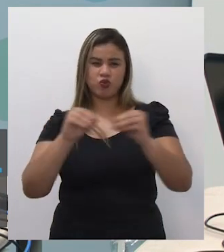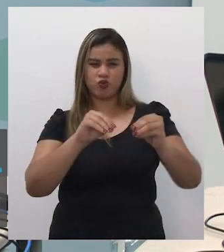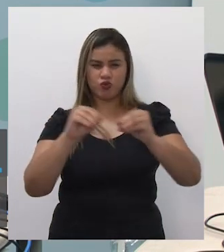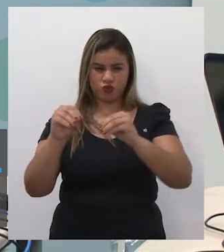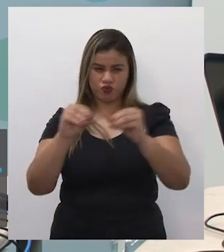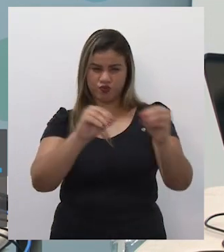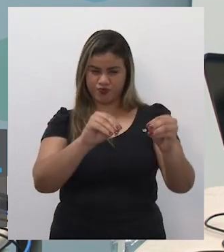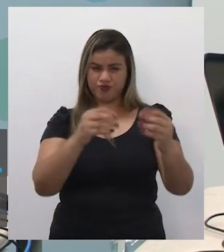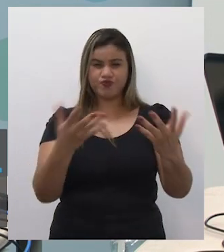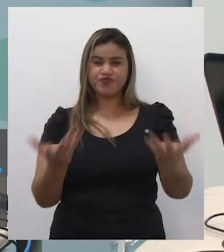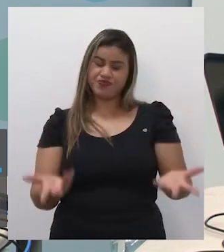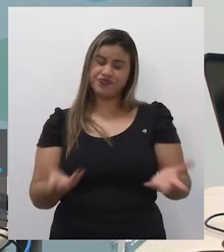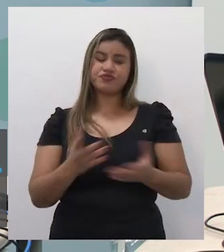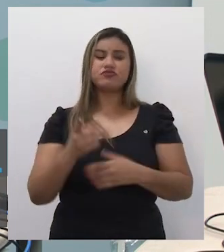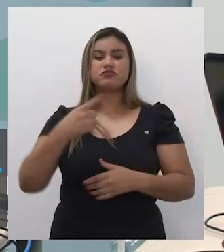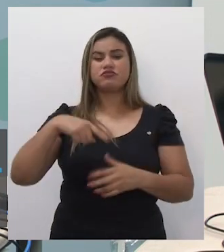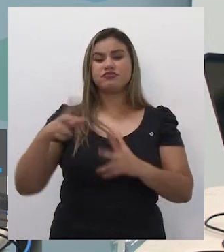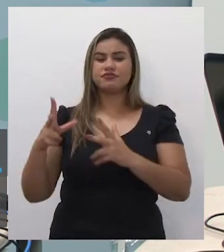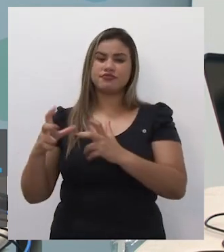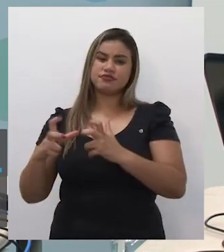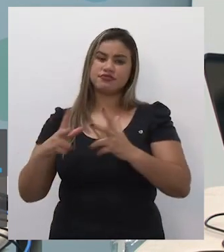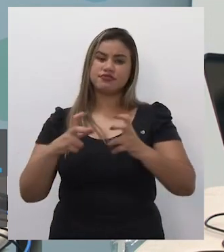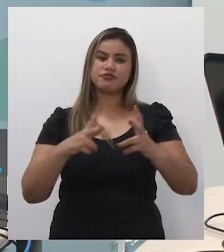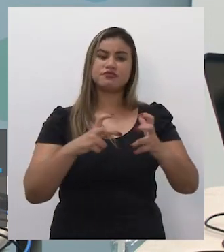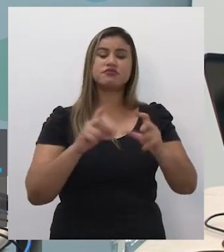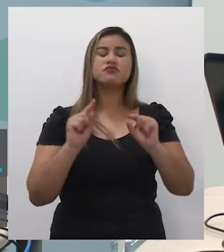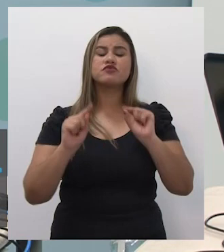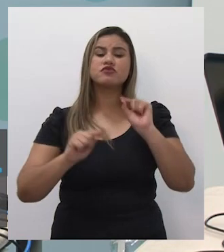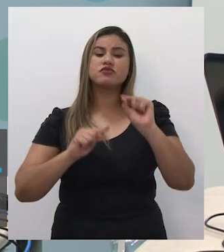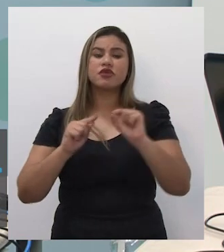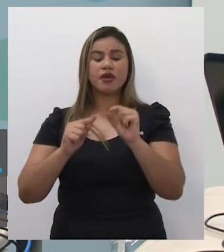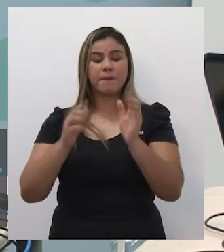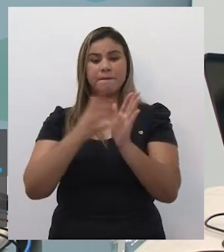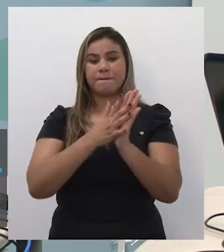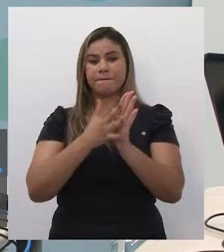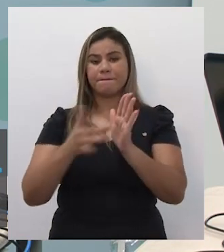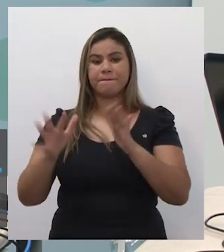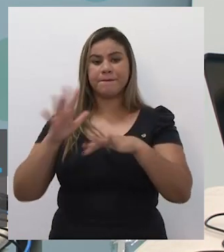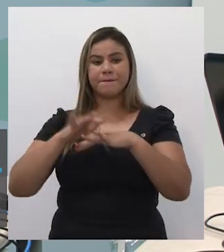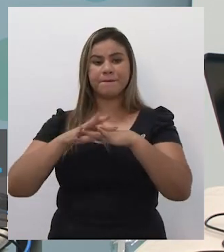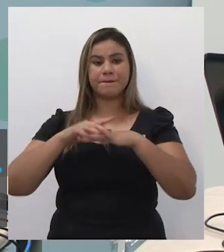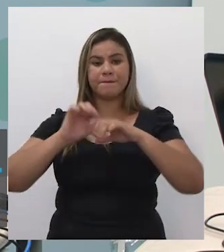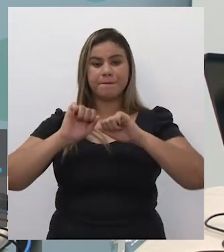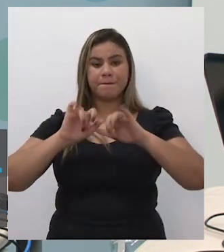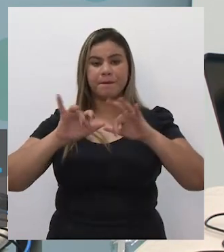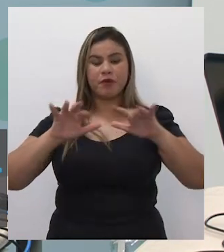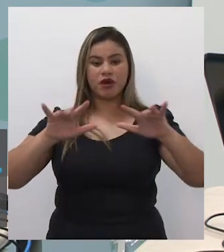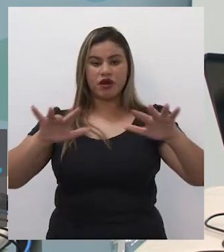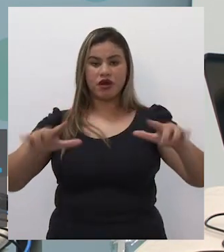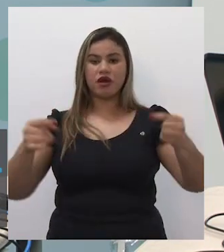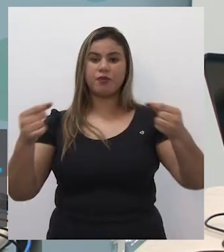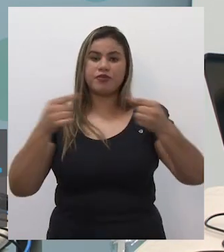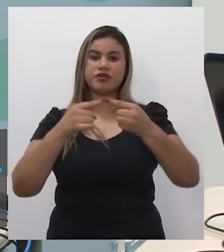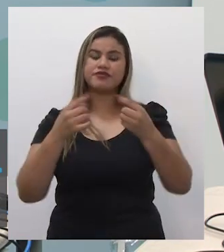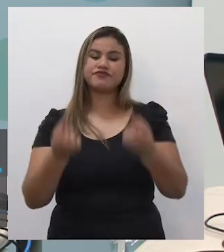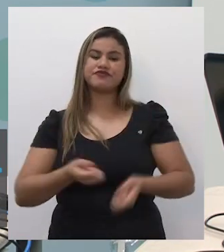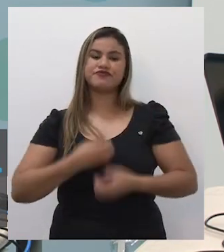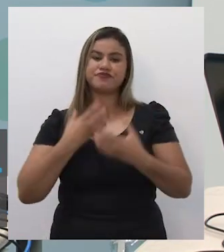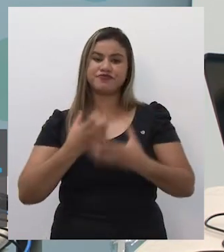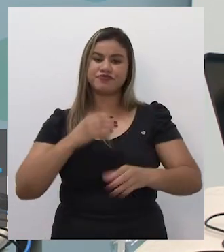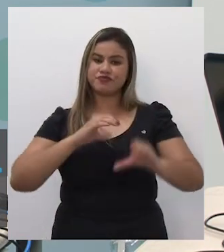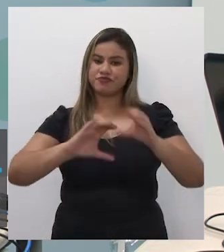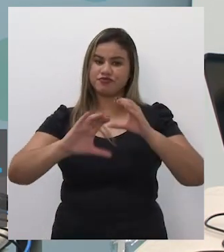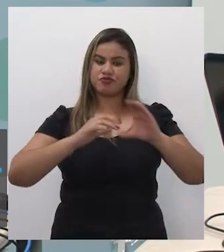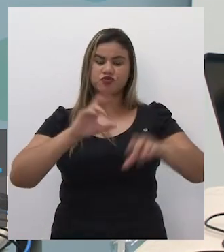percebendo realmente nesse momento de pandemia, onde as tecnologias de informação e comunicação têm sido